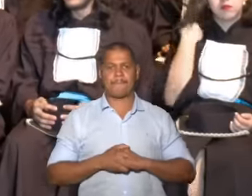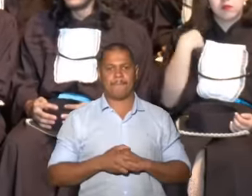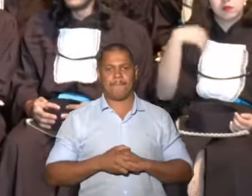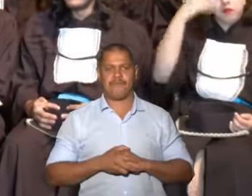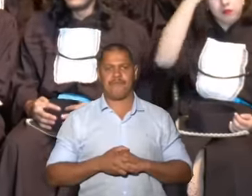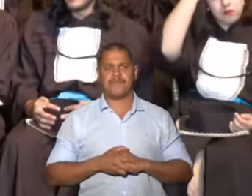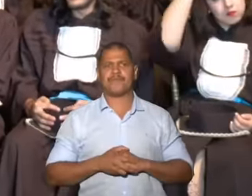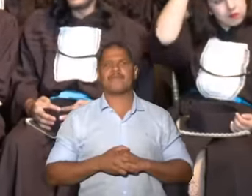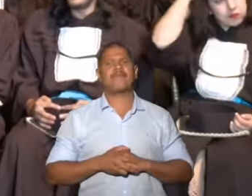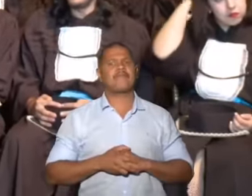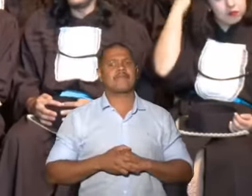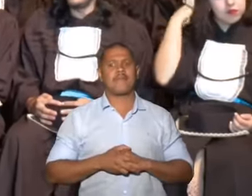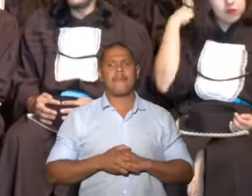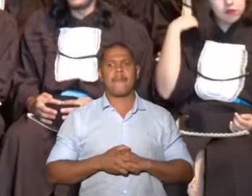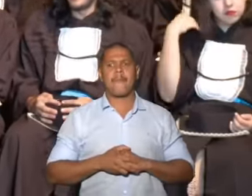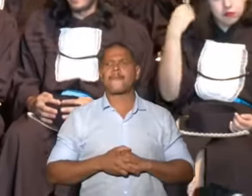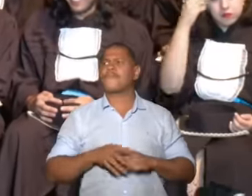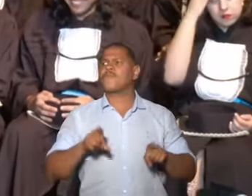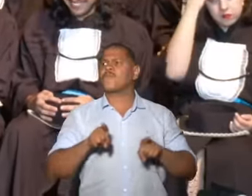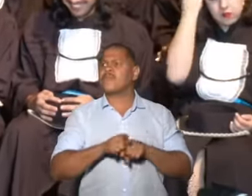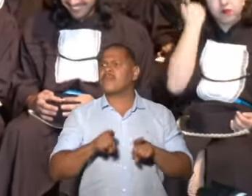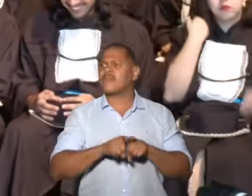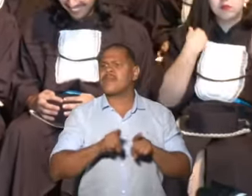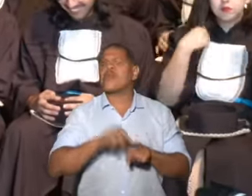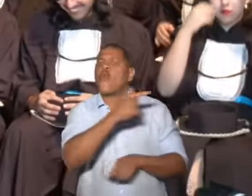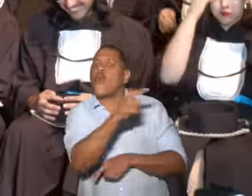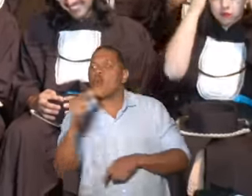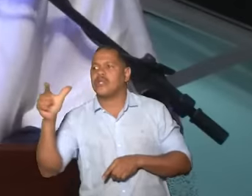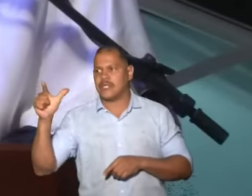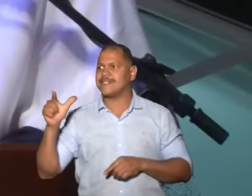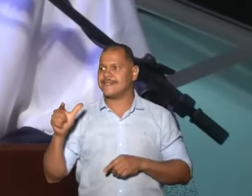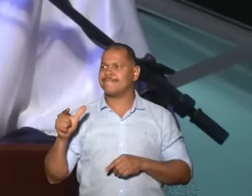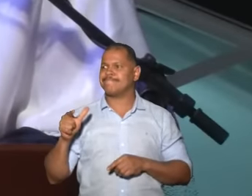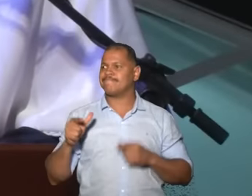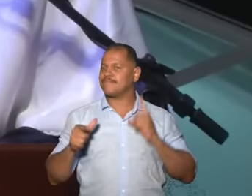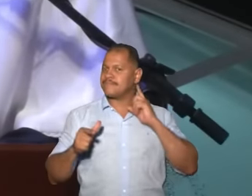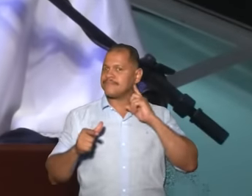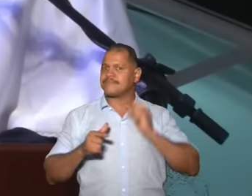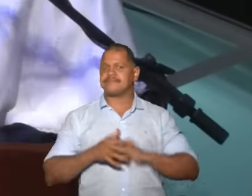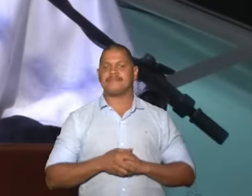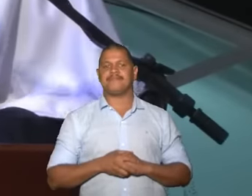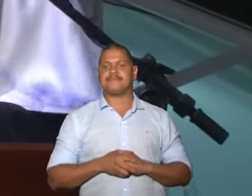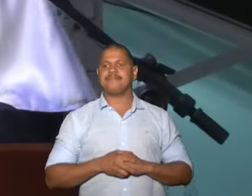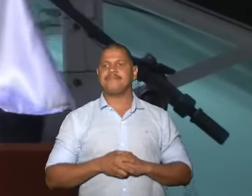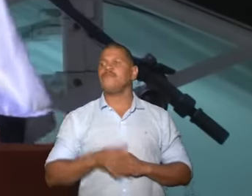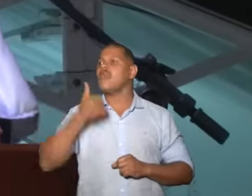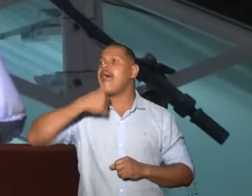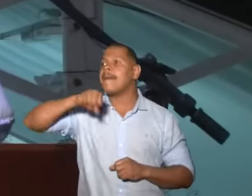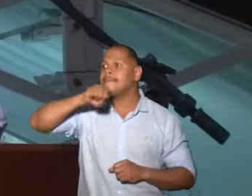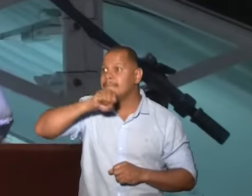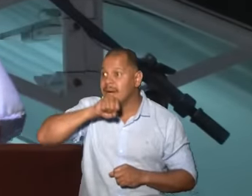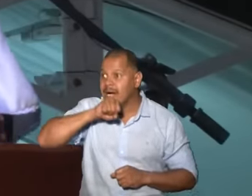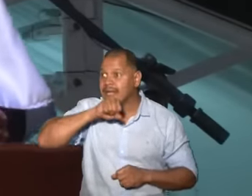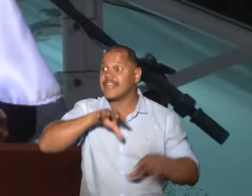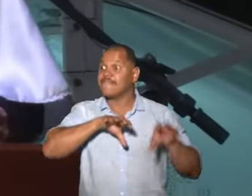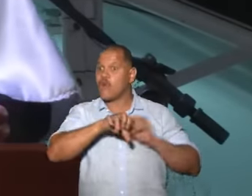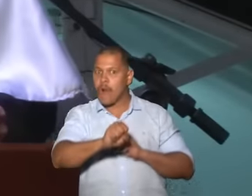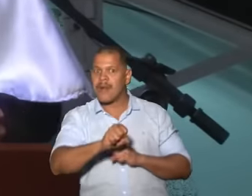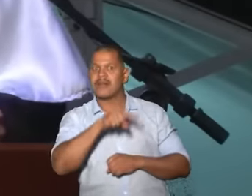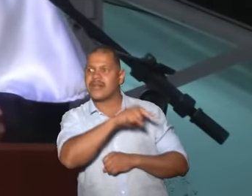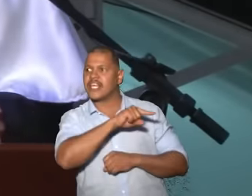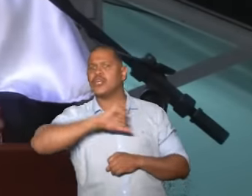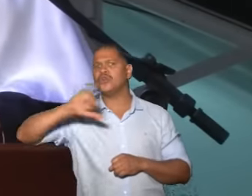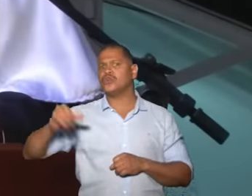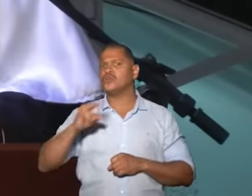Temos também a honra de ter a professora Giovana Rossi. Cadê Giovana? Giovana está aqui? Mãe da formanda em